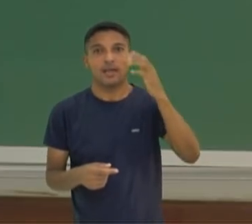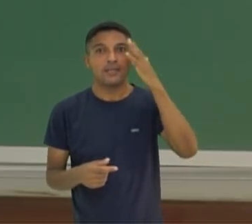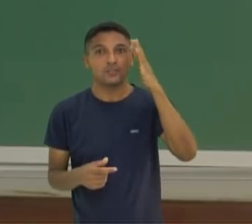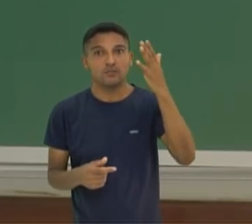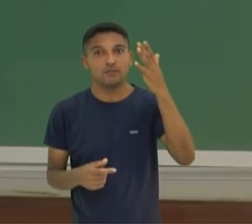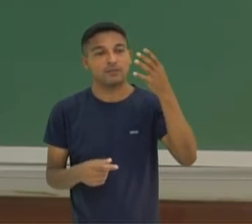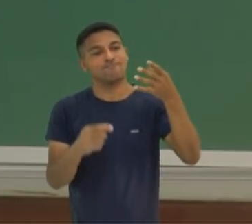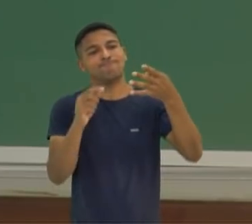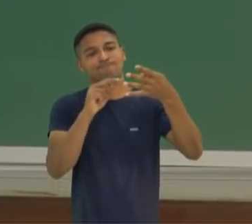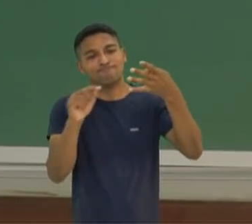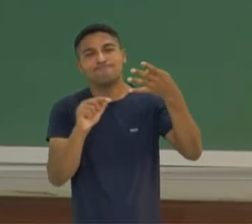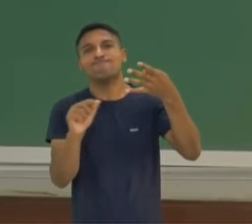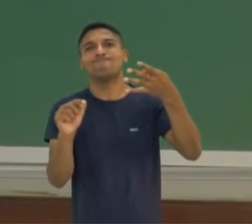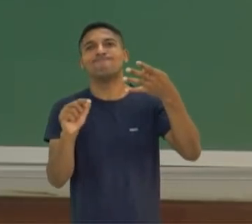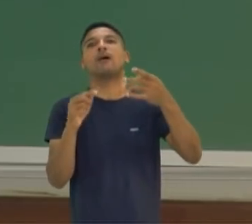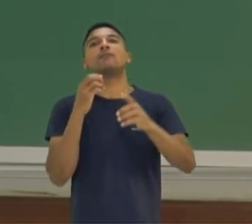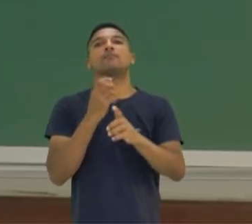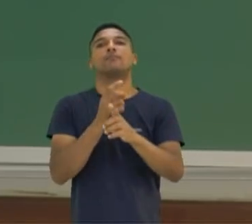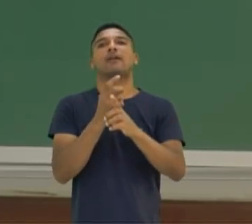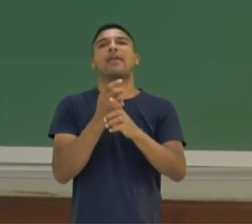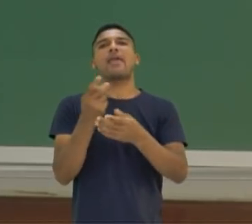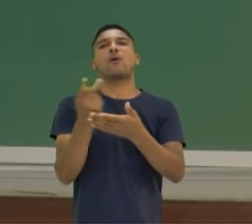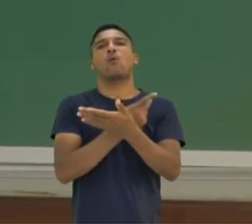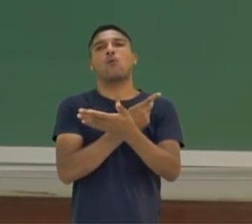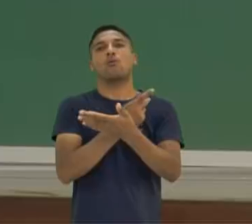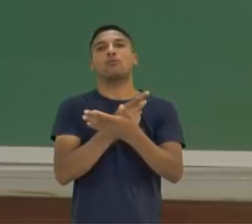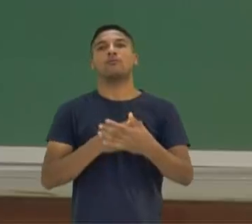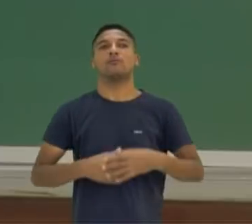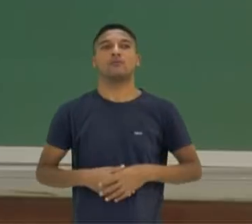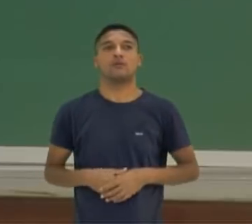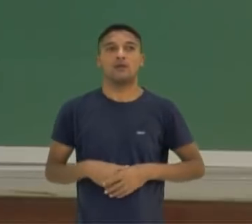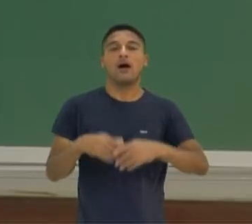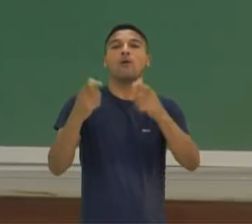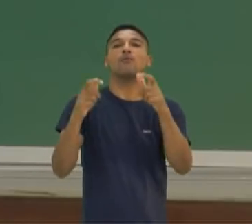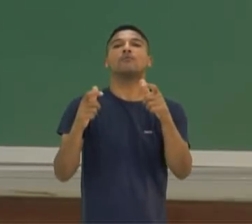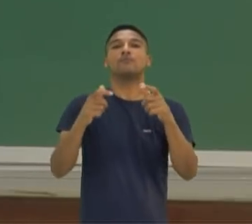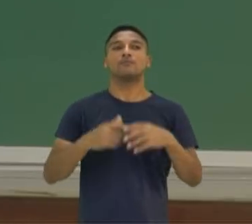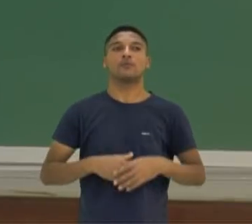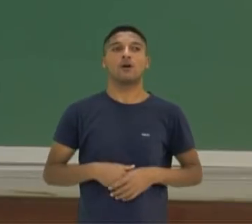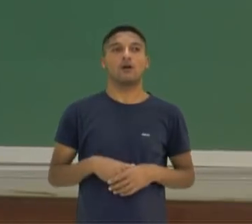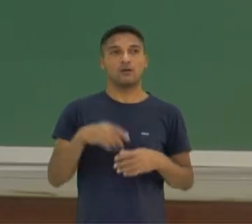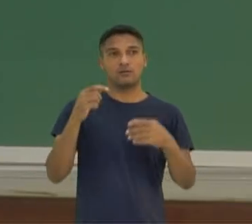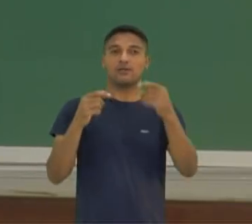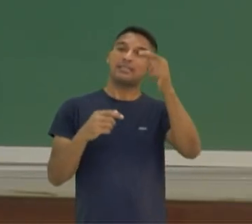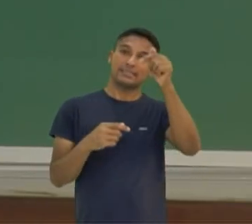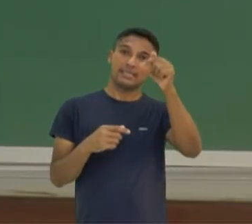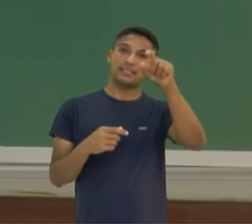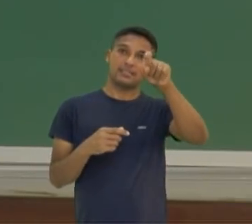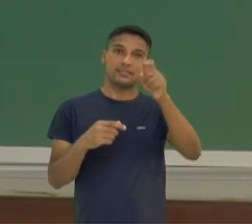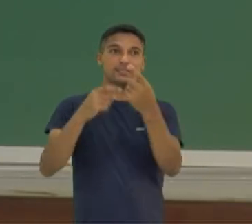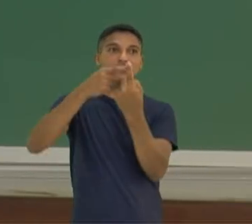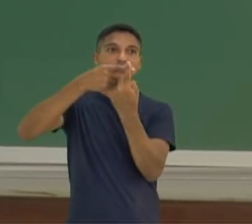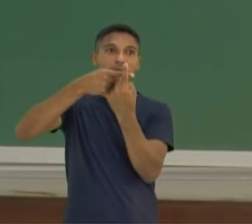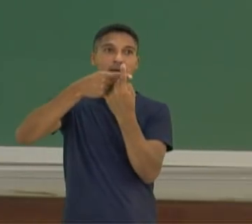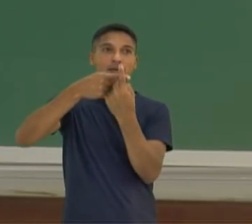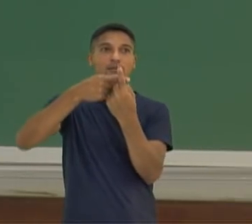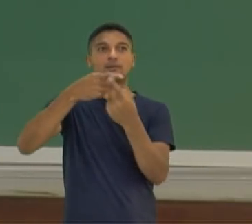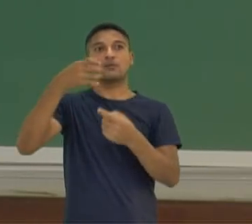Olhando aqui, 7x mais 4 igual a 19. Tá tudo ok, né? Porque é a nossa